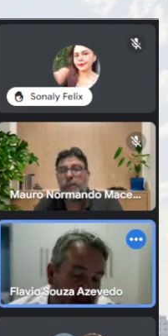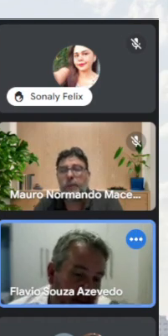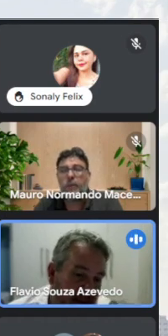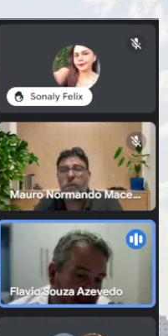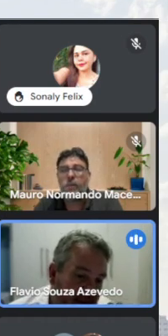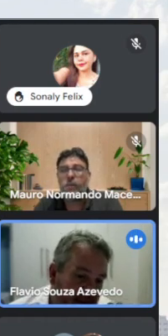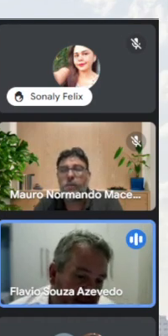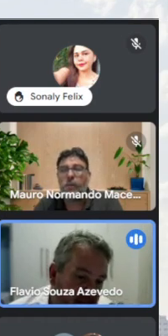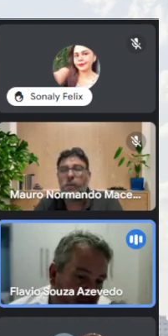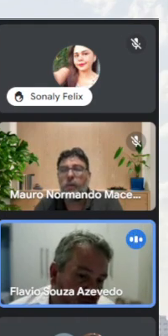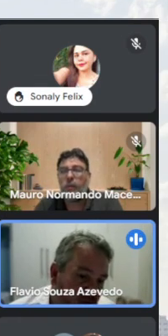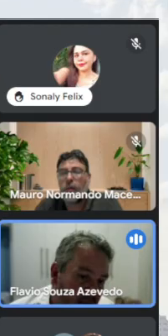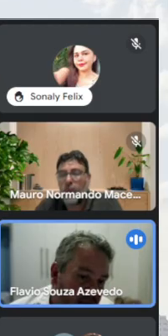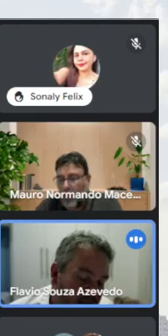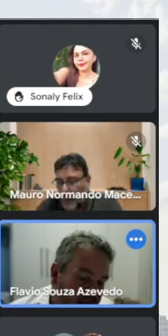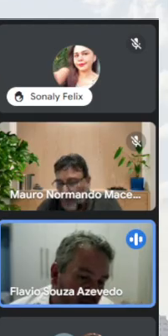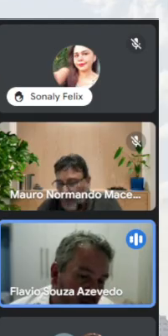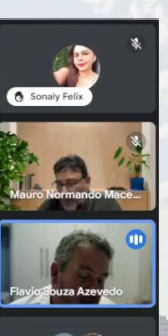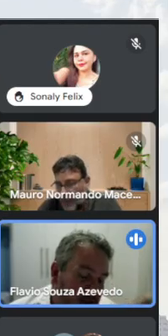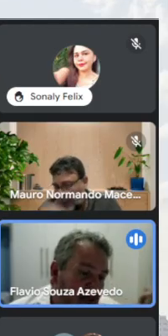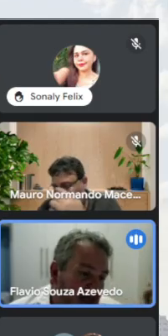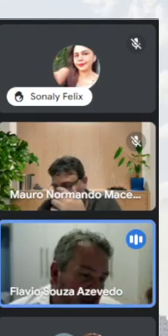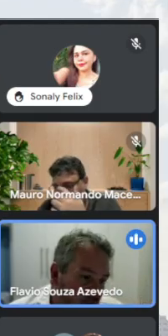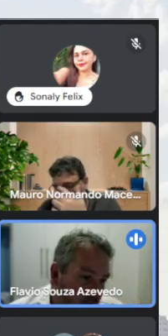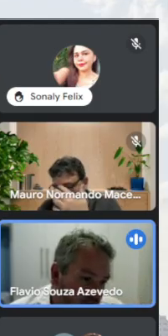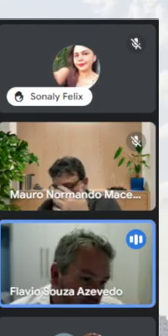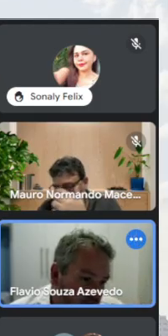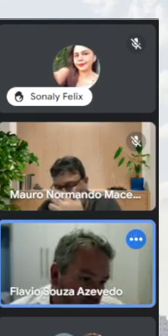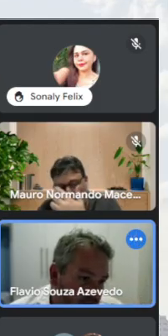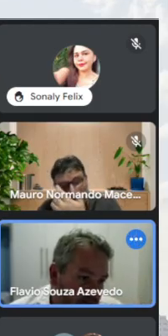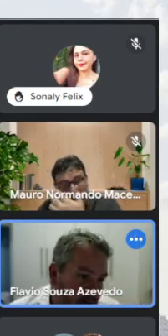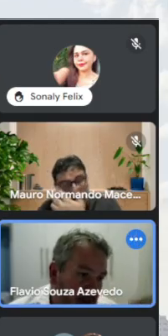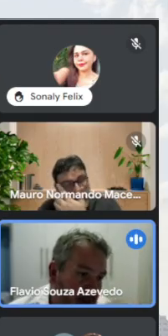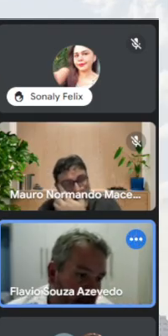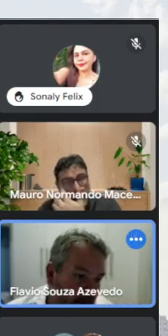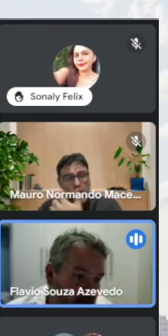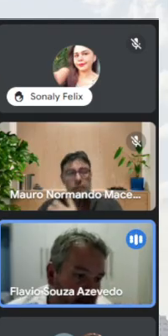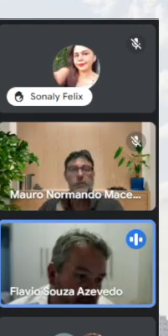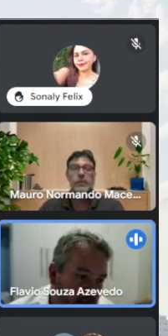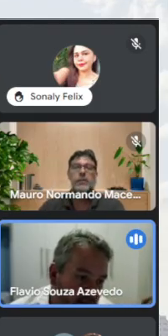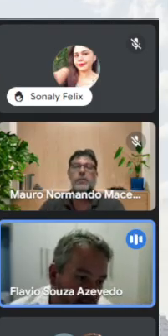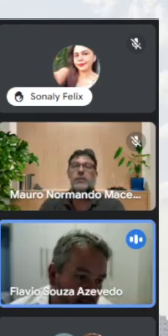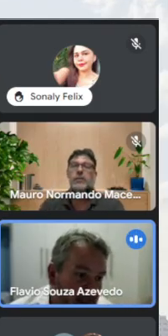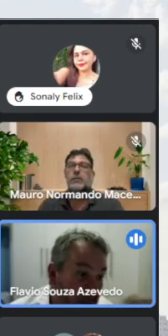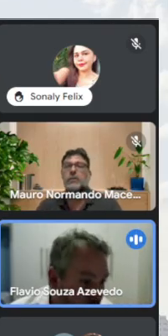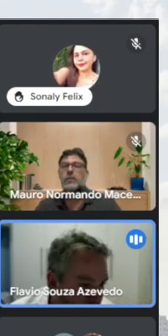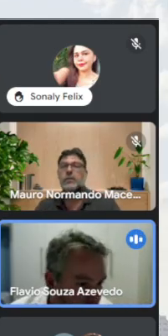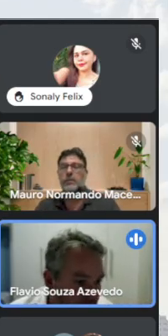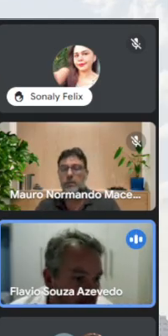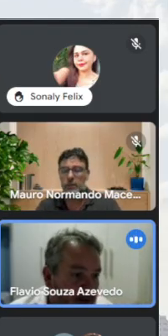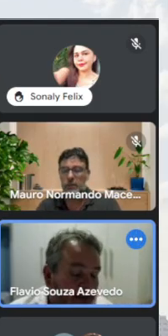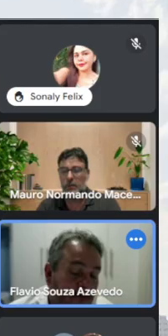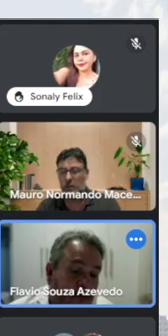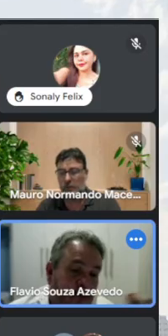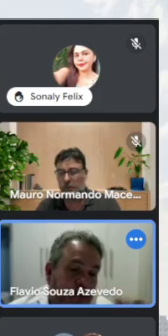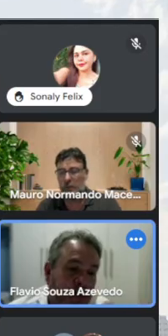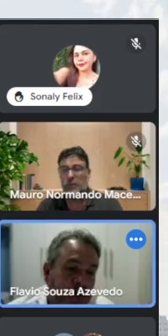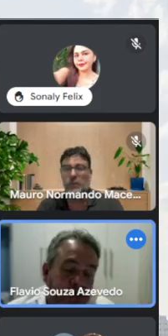deles, existe uma velocidade de escoamento, né, dentro desses jardins, que é calculada,